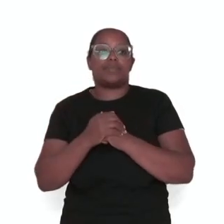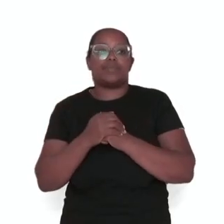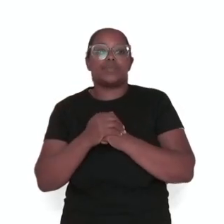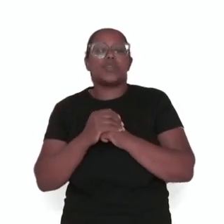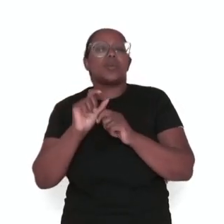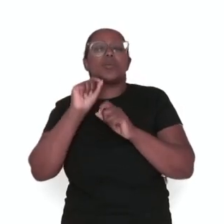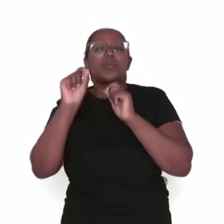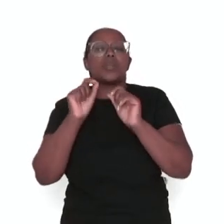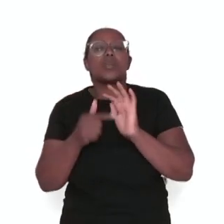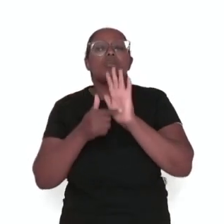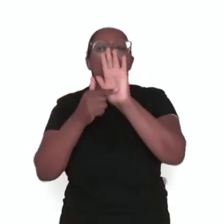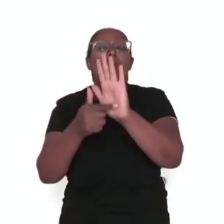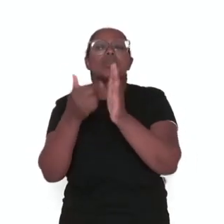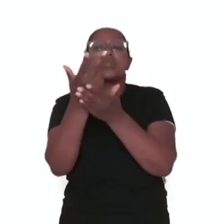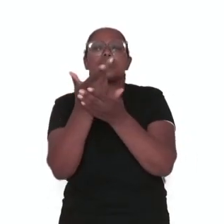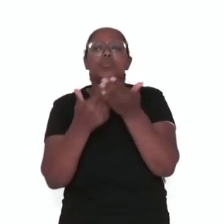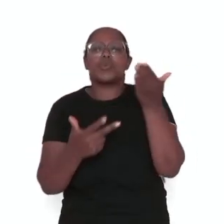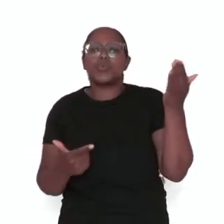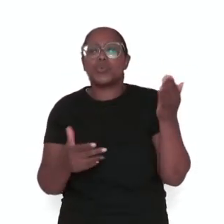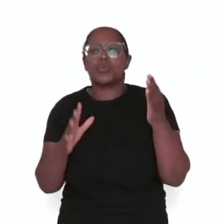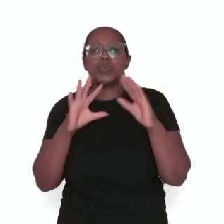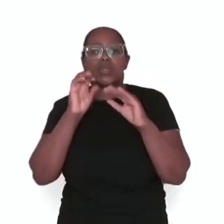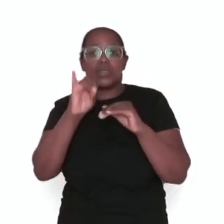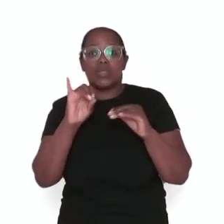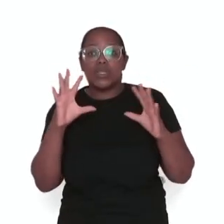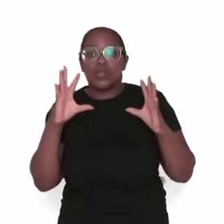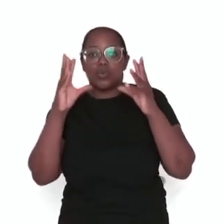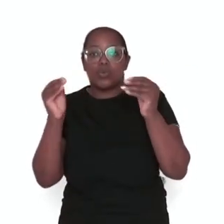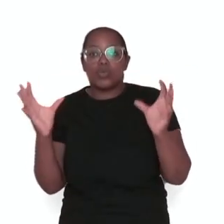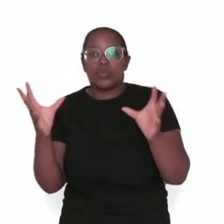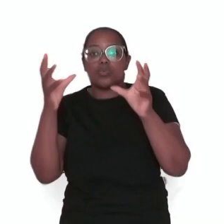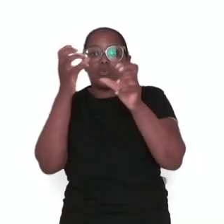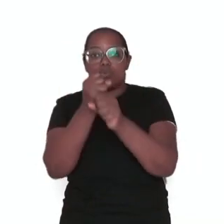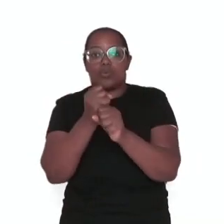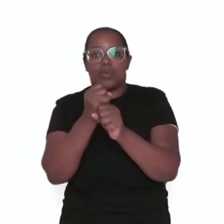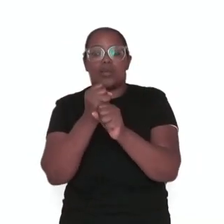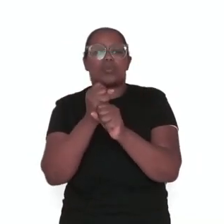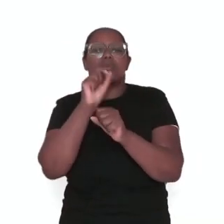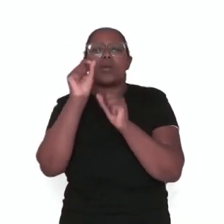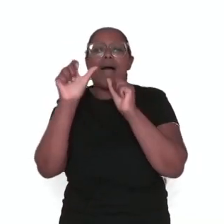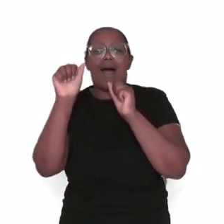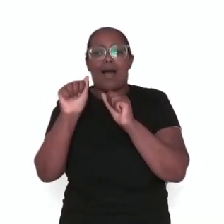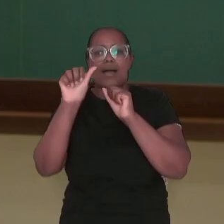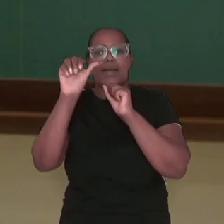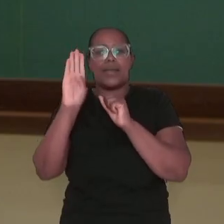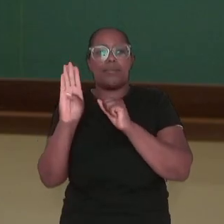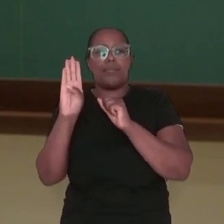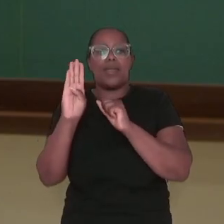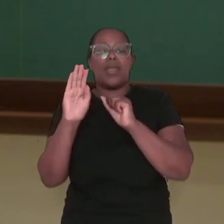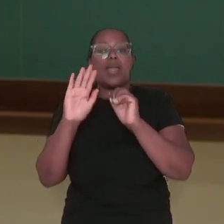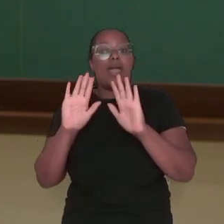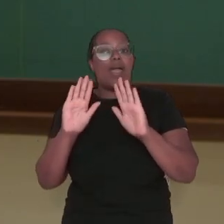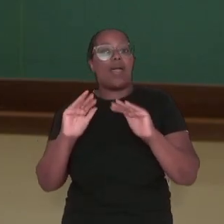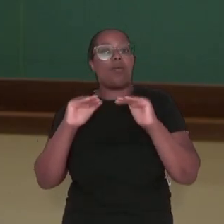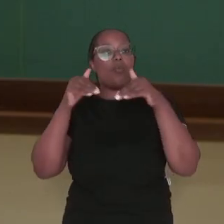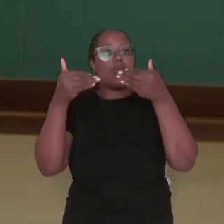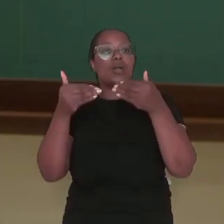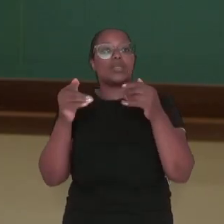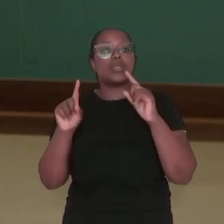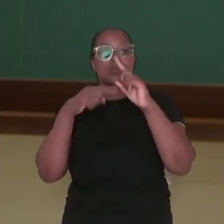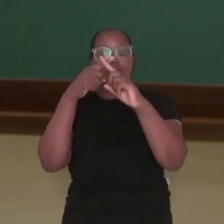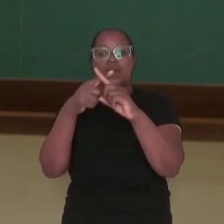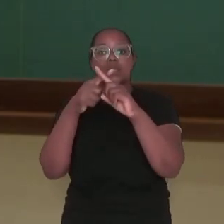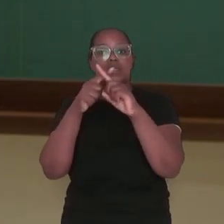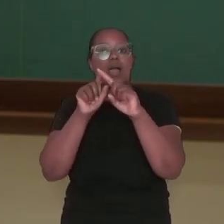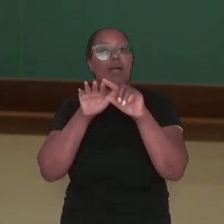o produto obtido ao multiplicar os itens A e B? Representa o seguinte, pessoal, representa quantas vezes a